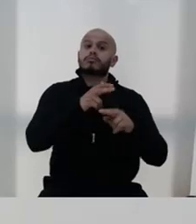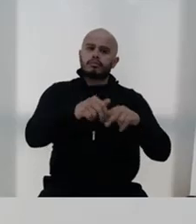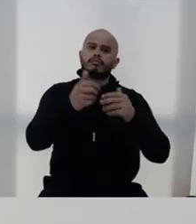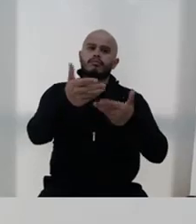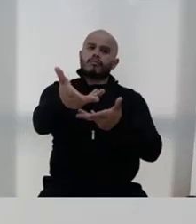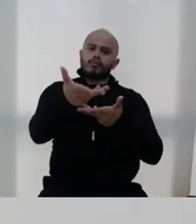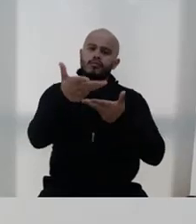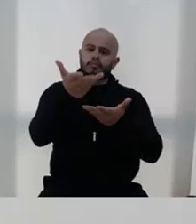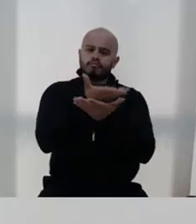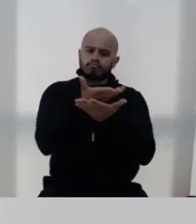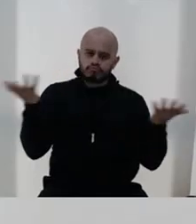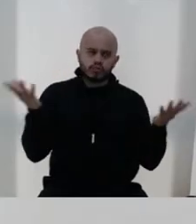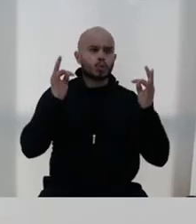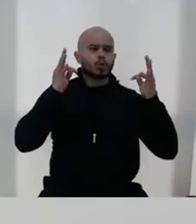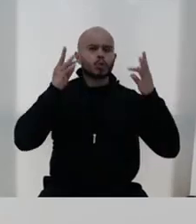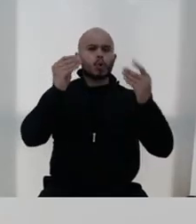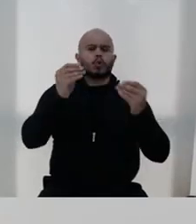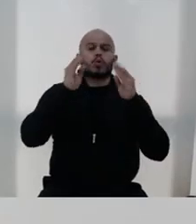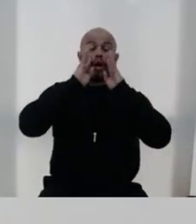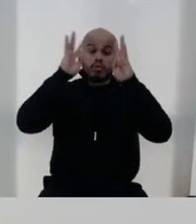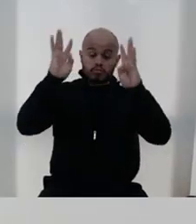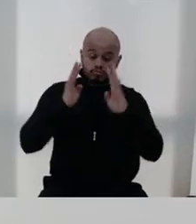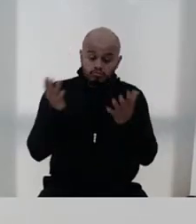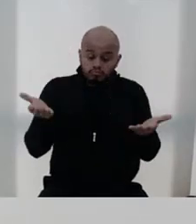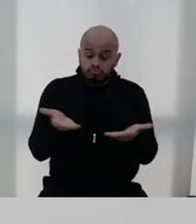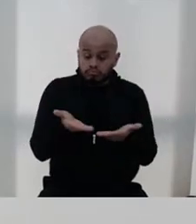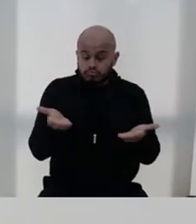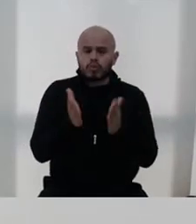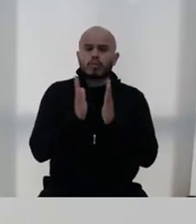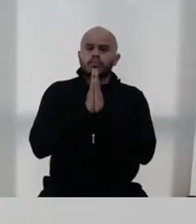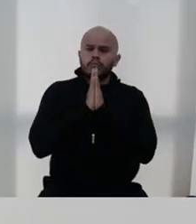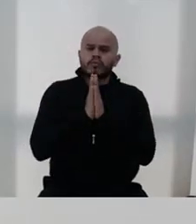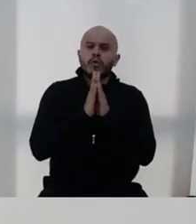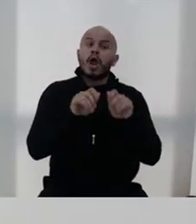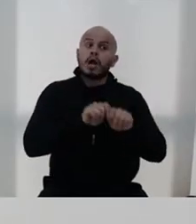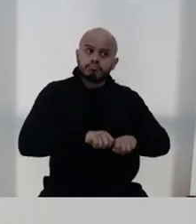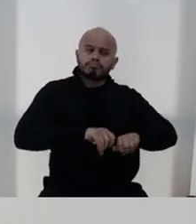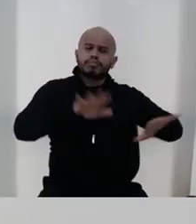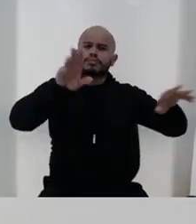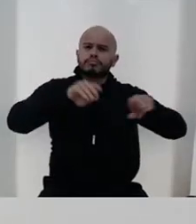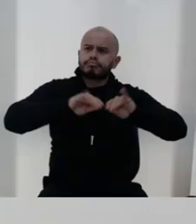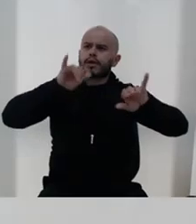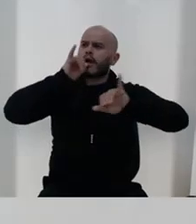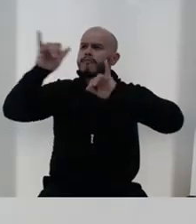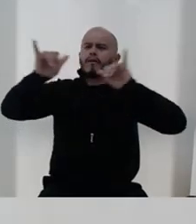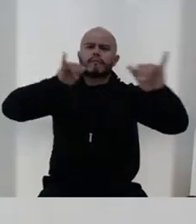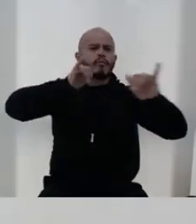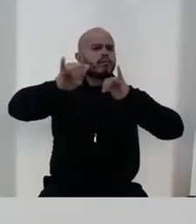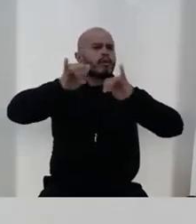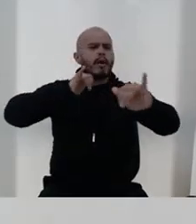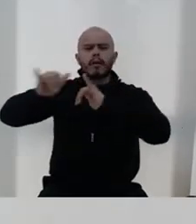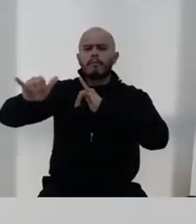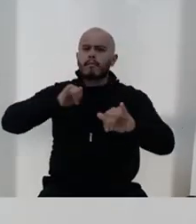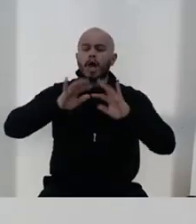a Vossas Excelências e a todos que nos escutam para que divulguem, conheçam e pratiquem